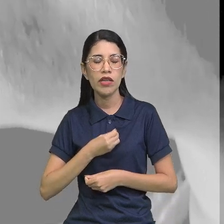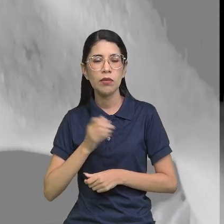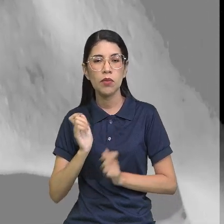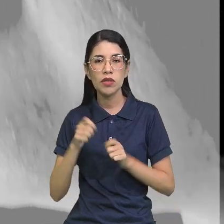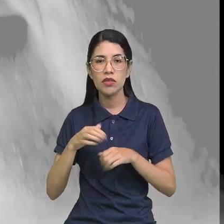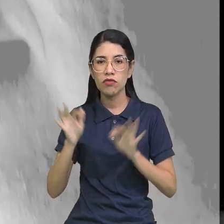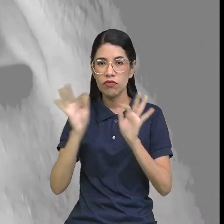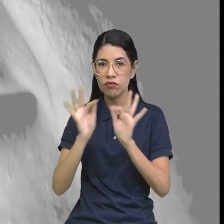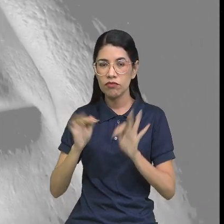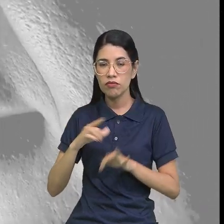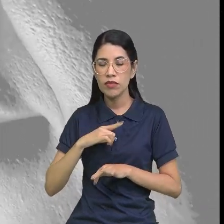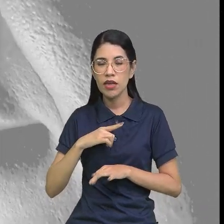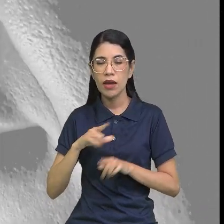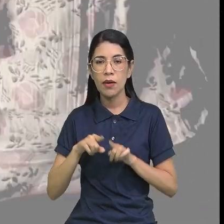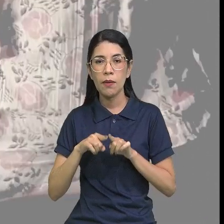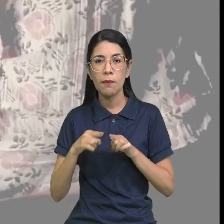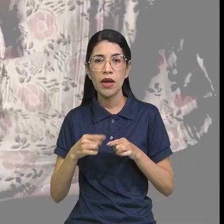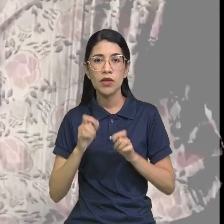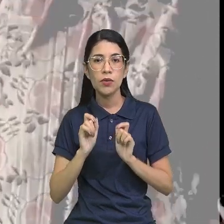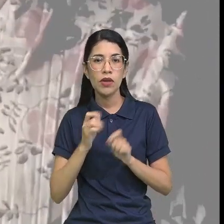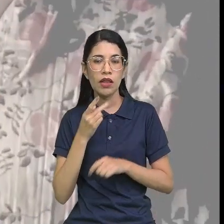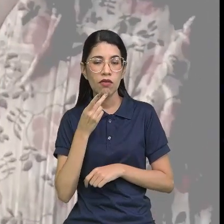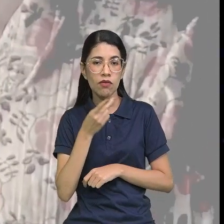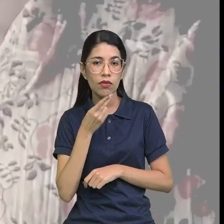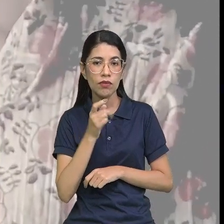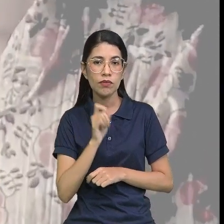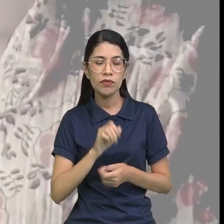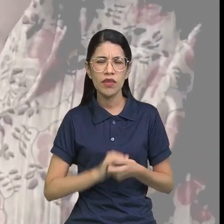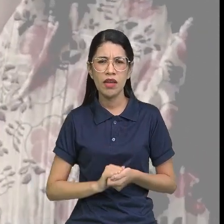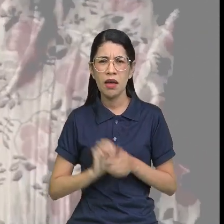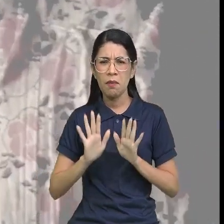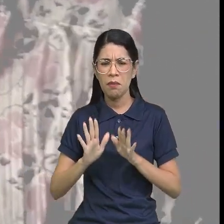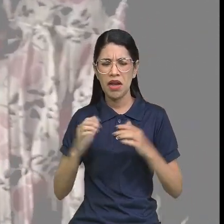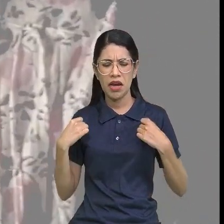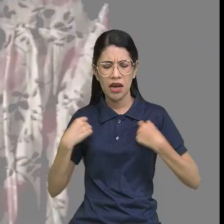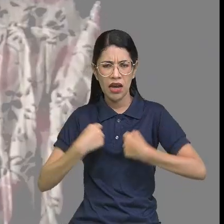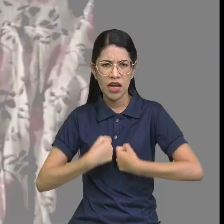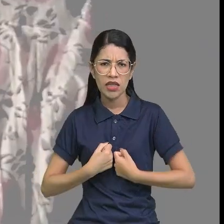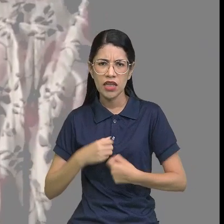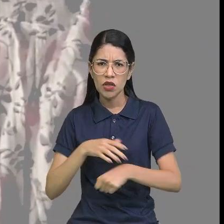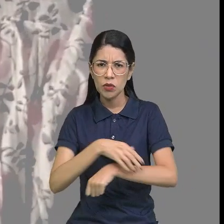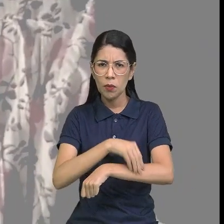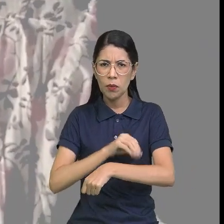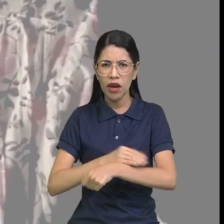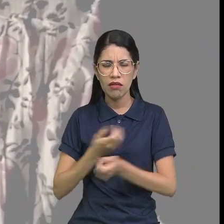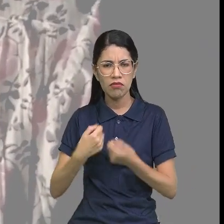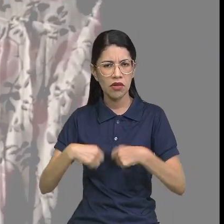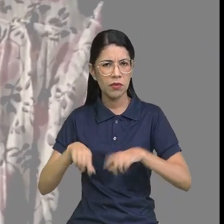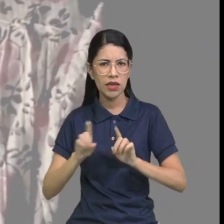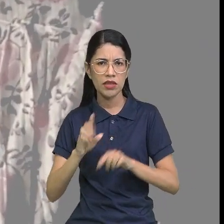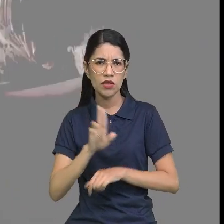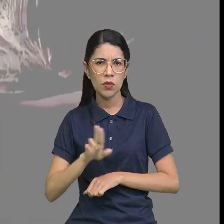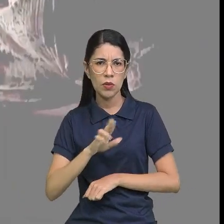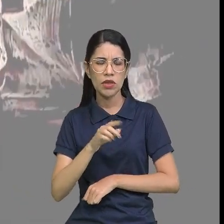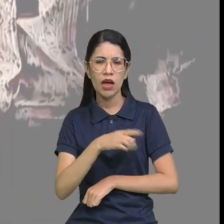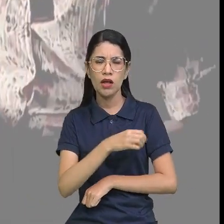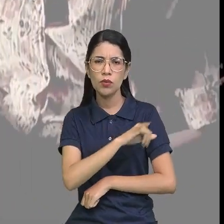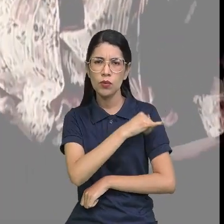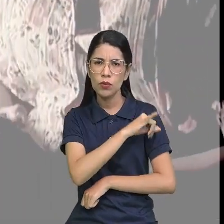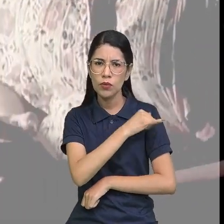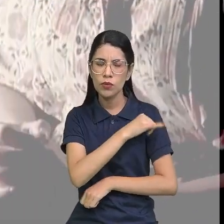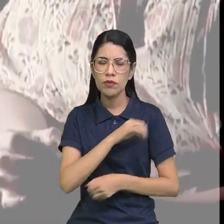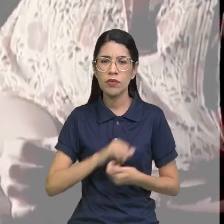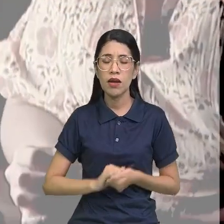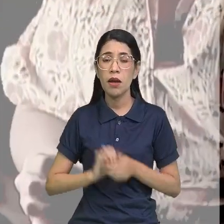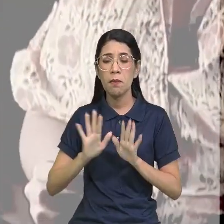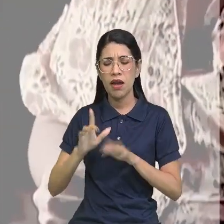felicidade. Só lhe ocorreu dizer: Mas casaco de pele não precisa no calor do rio. Pois vai